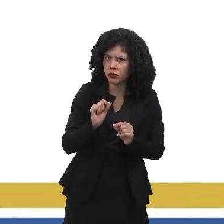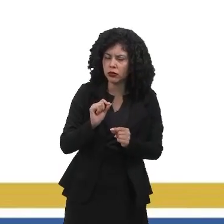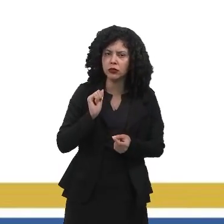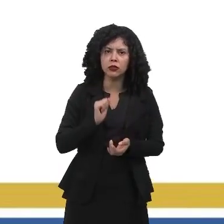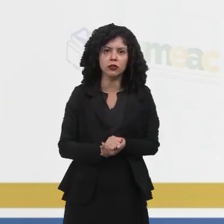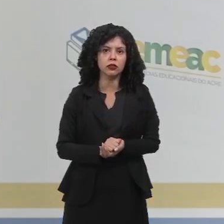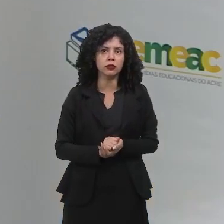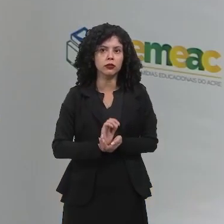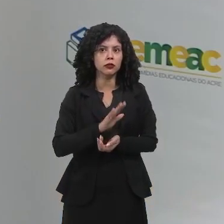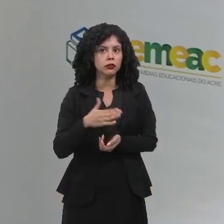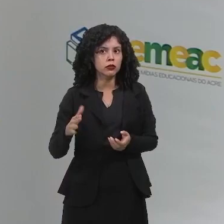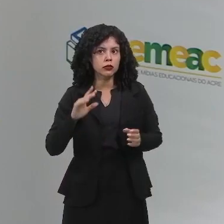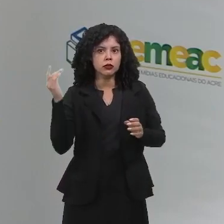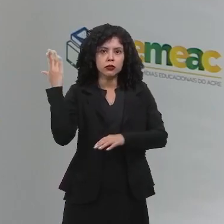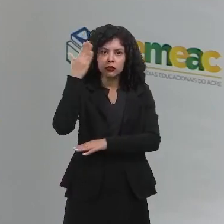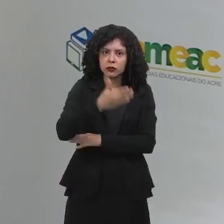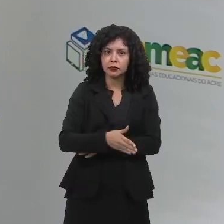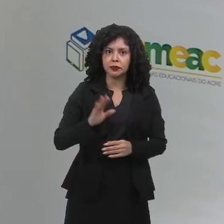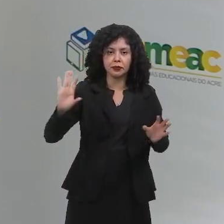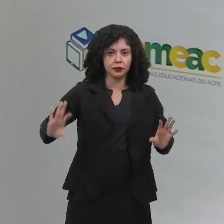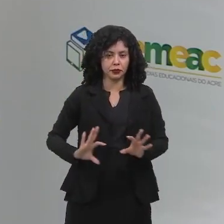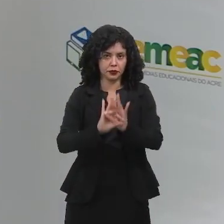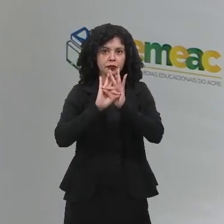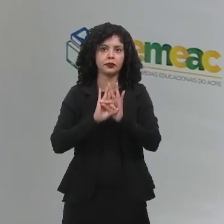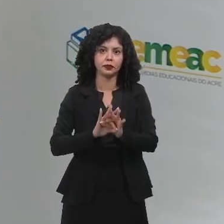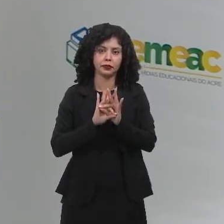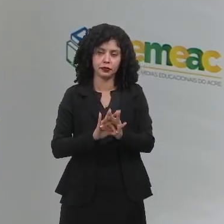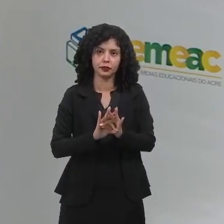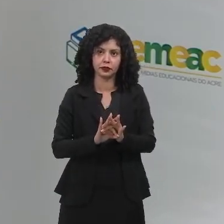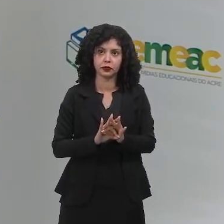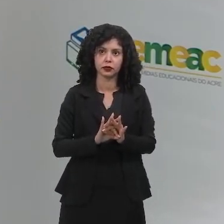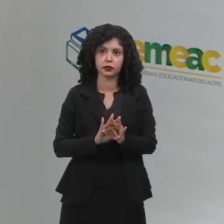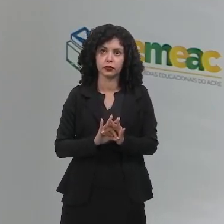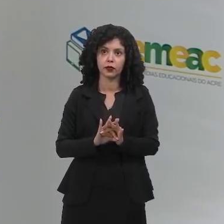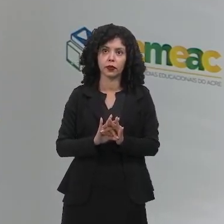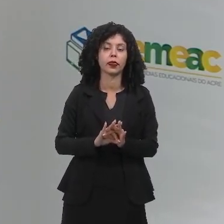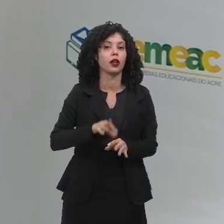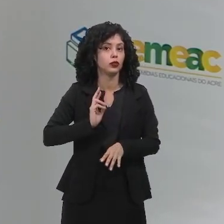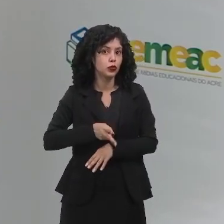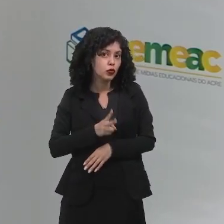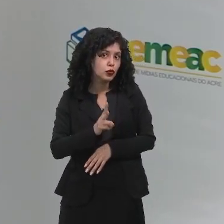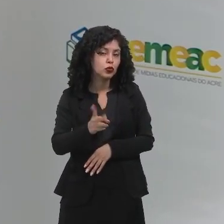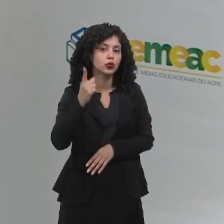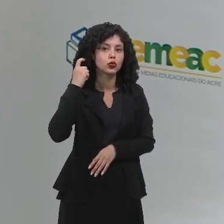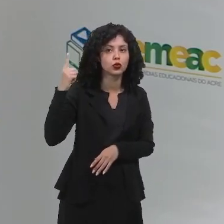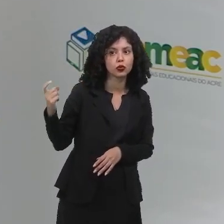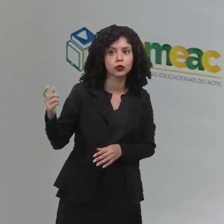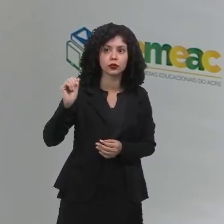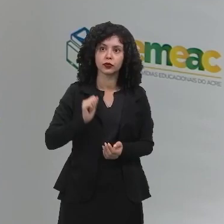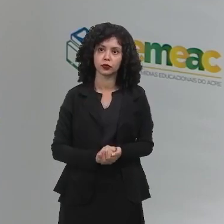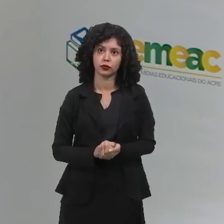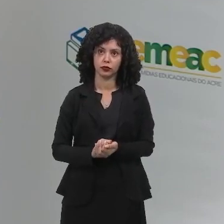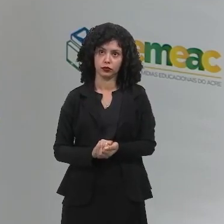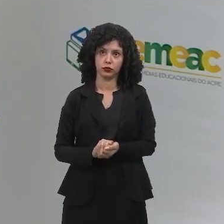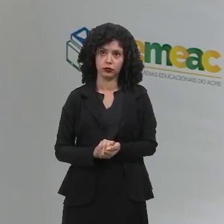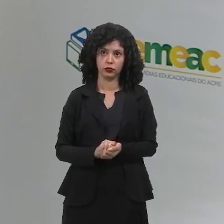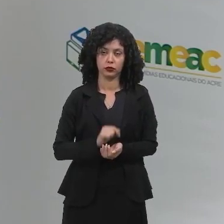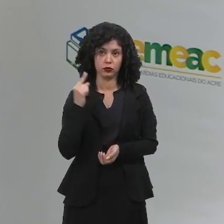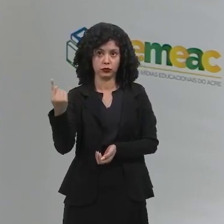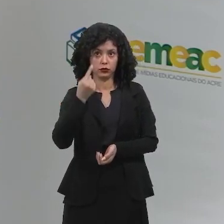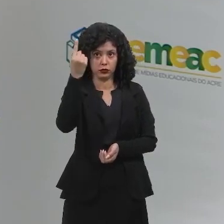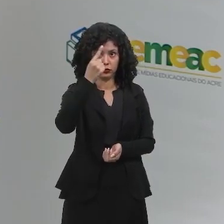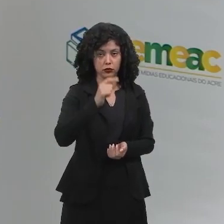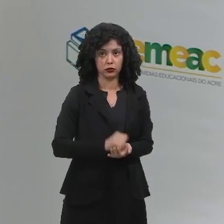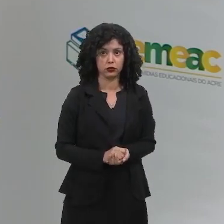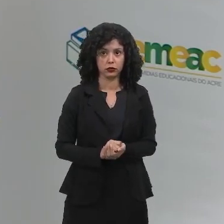amplitude? A amplitude está diretamente relacionada com a intensidade do som, ou seja, com o quão alto o som